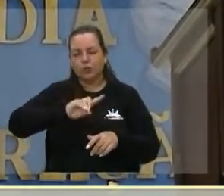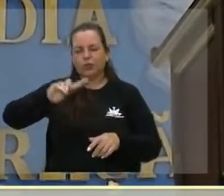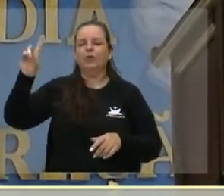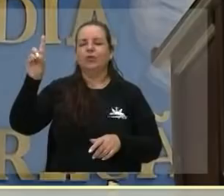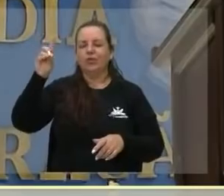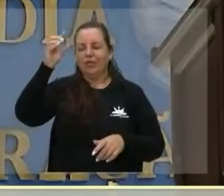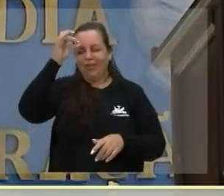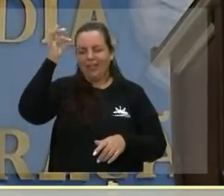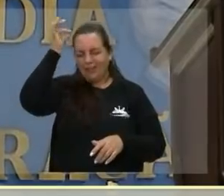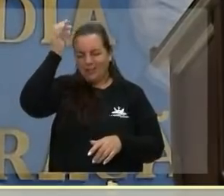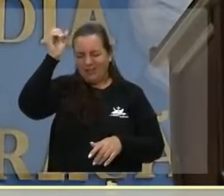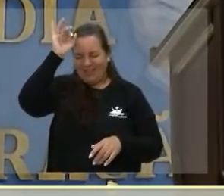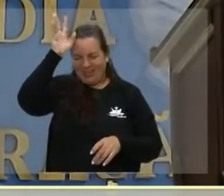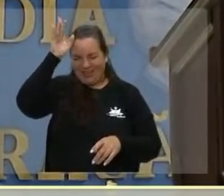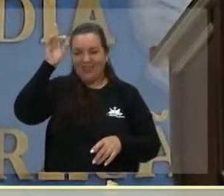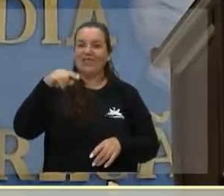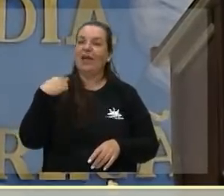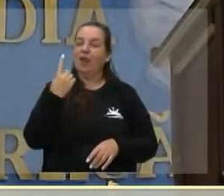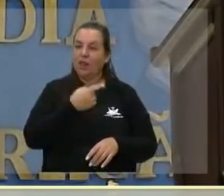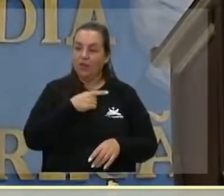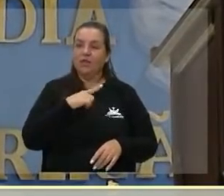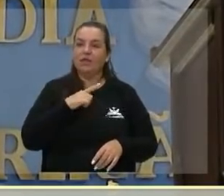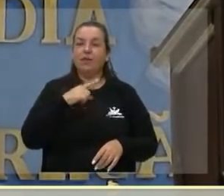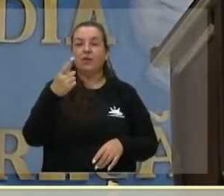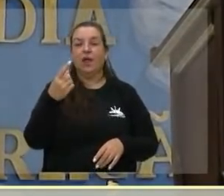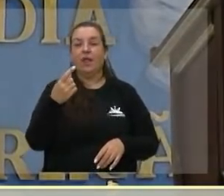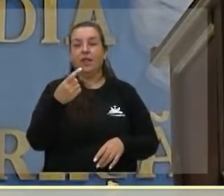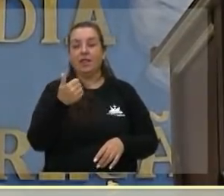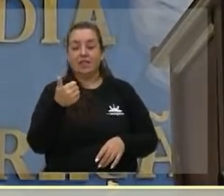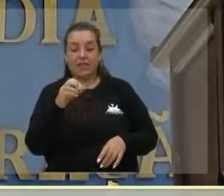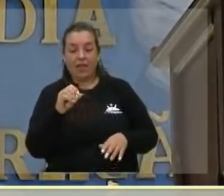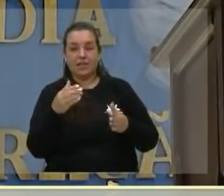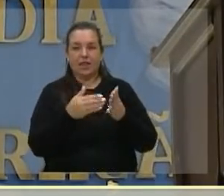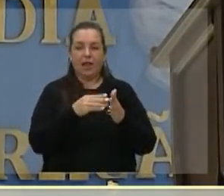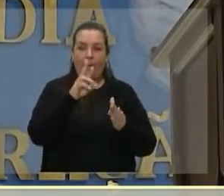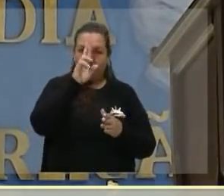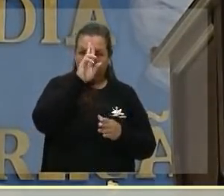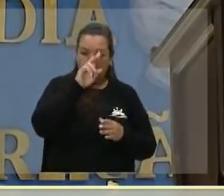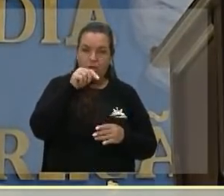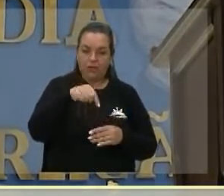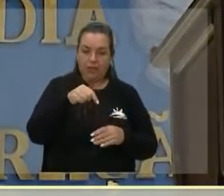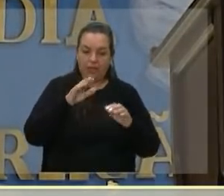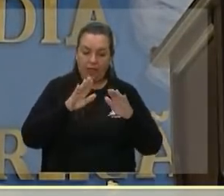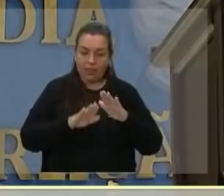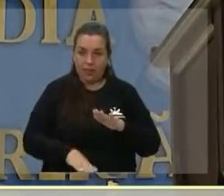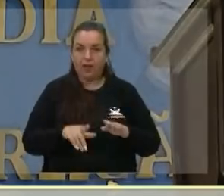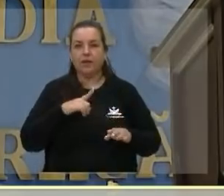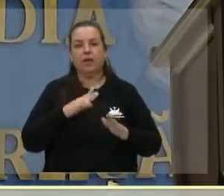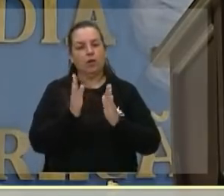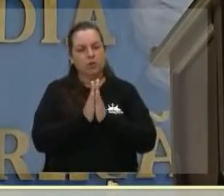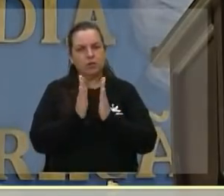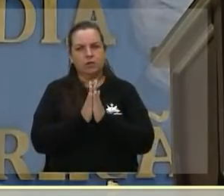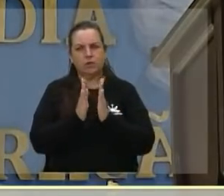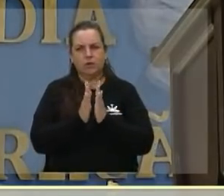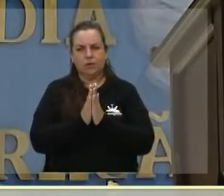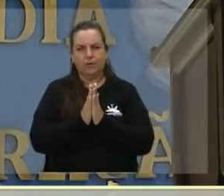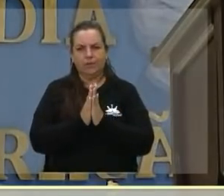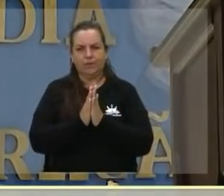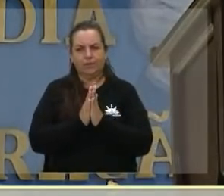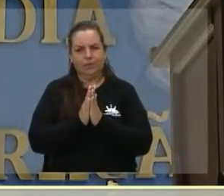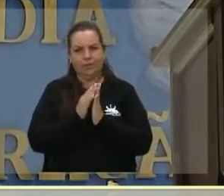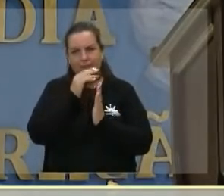ce bom e nós teremos até sou meio dia depois eu volto para cá e a tarde toda de reza